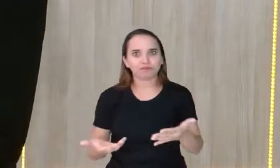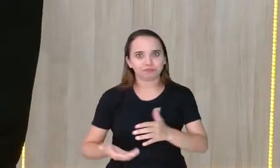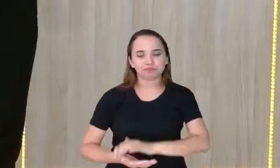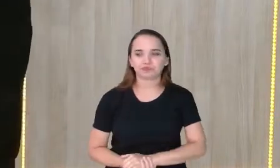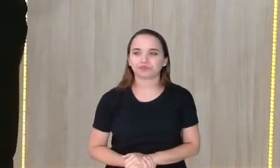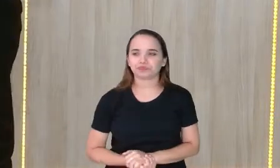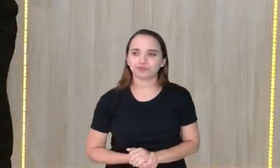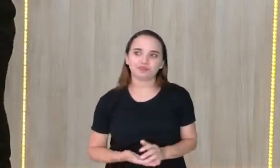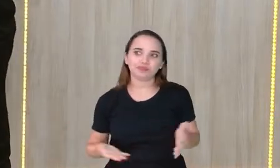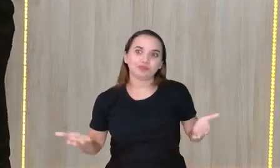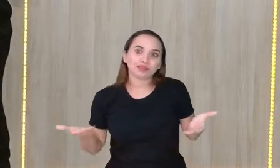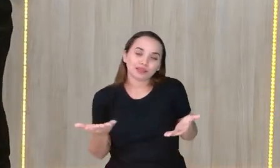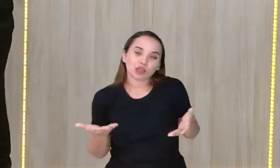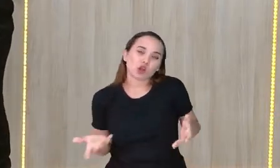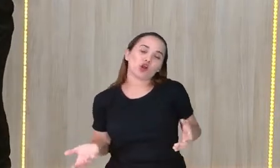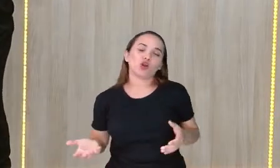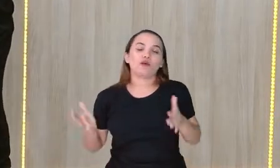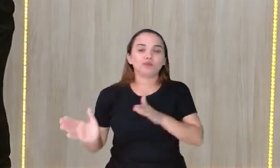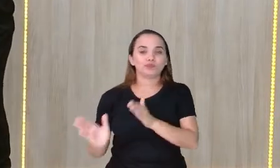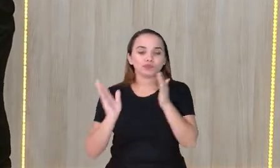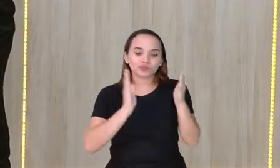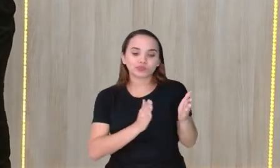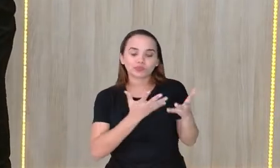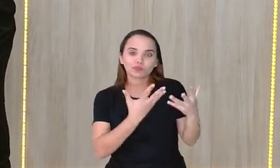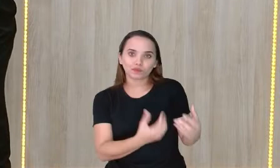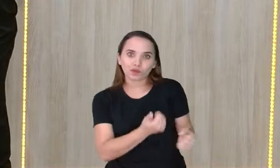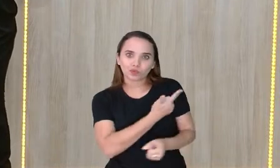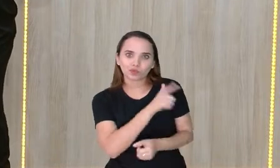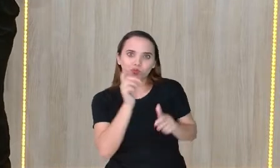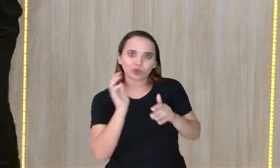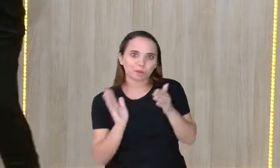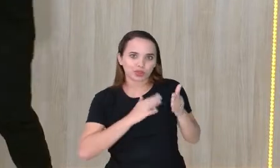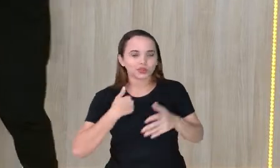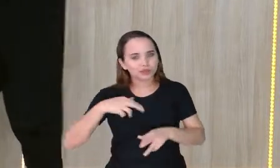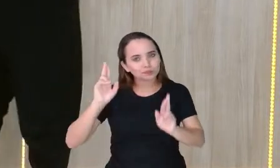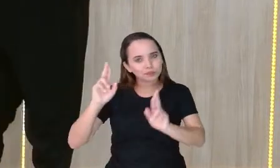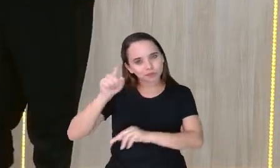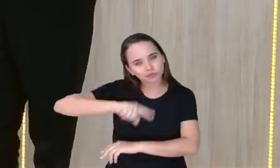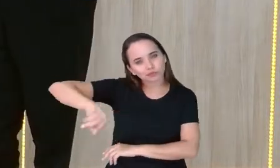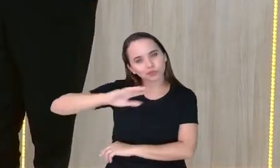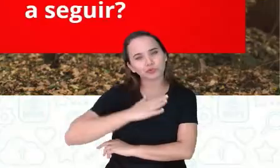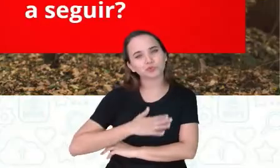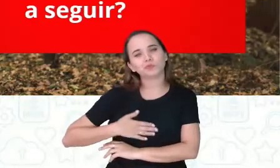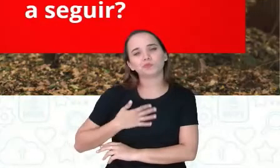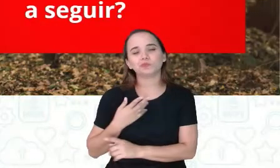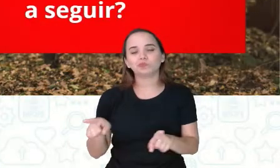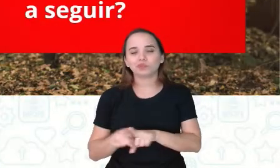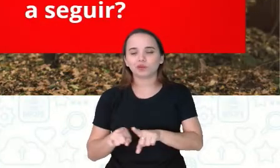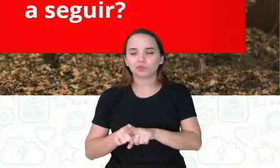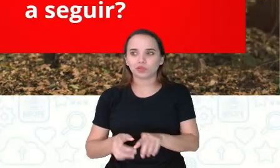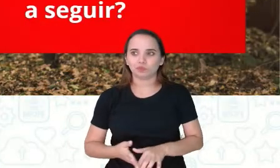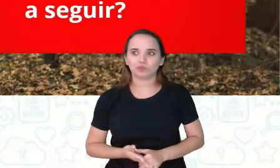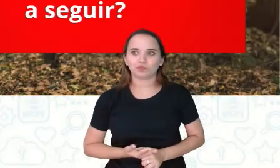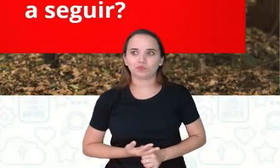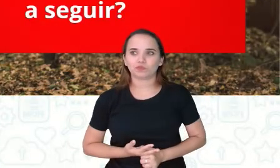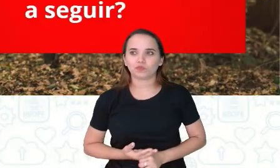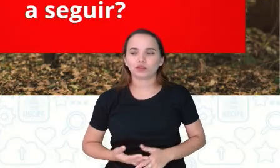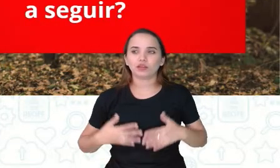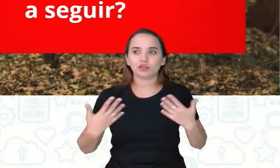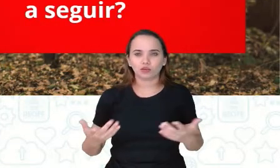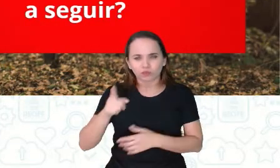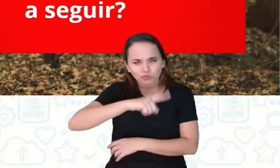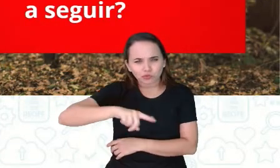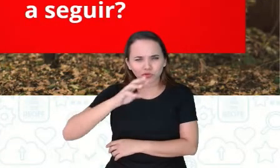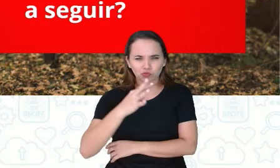E agora a gente vai para uma outra parte da aula. Espero que vocês gostem também. E aí eu pergunto, vocês conhecem o conto